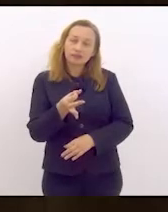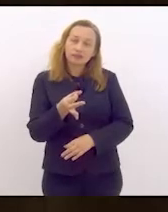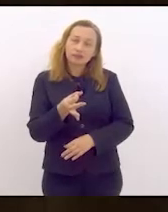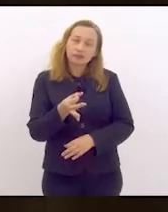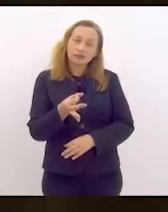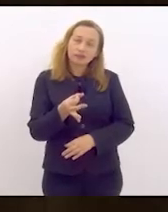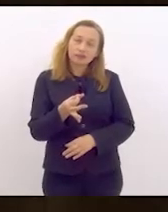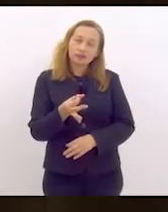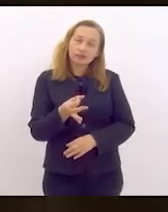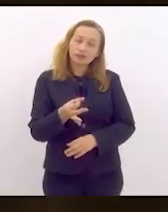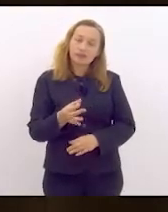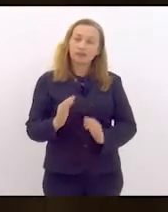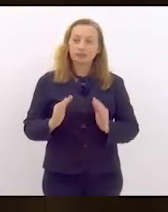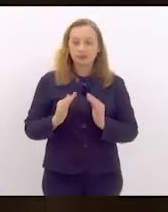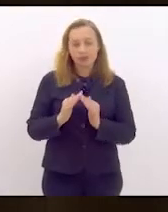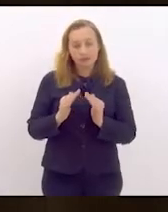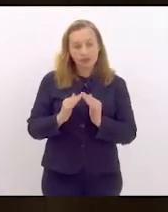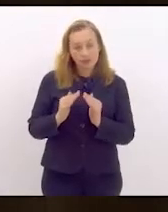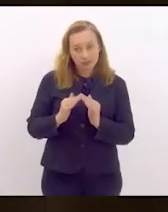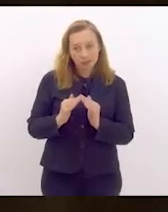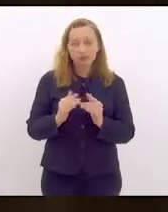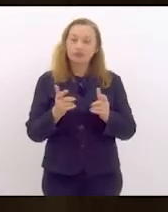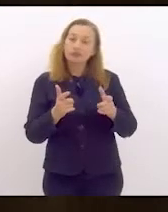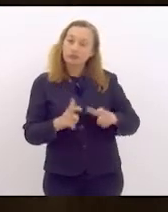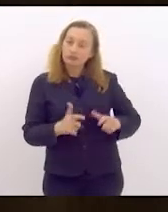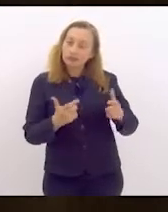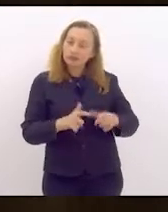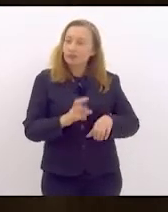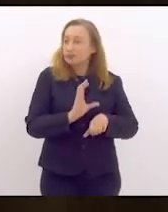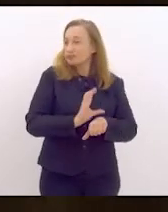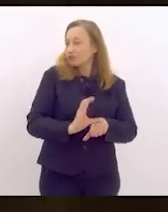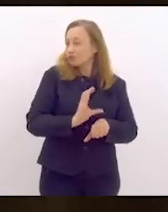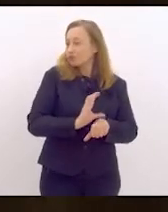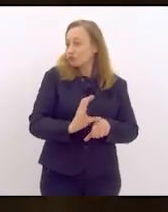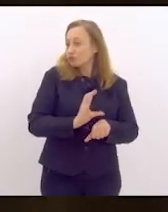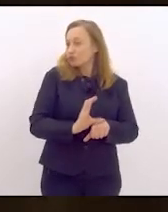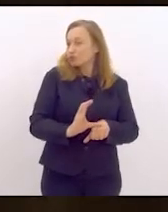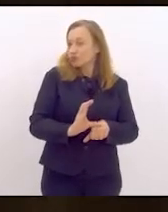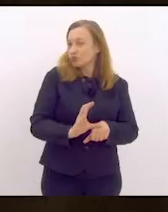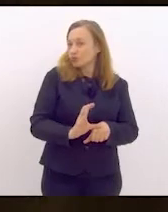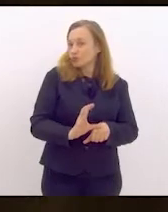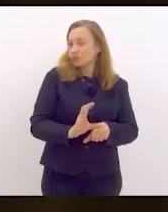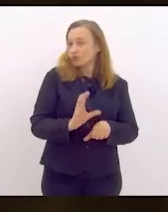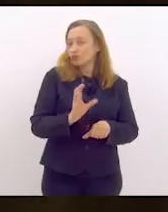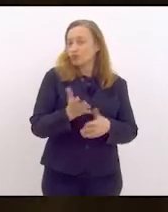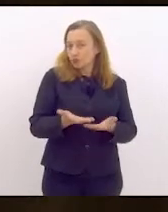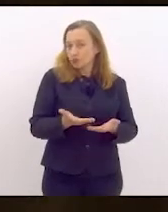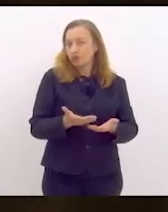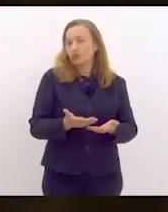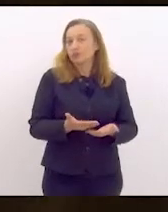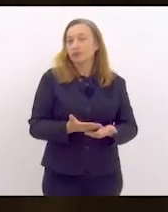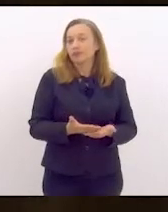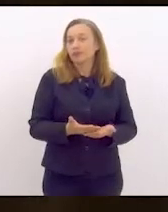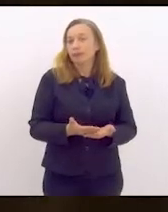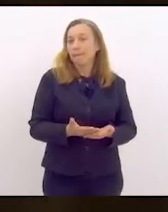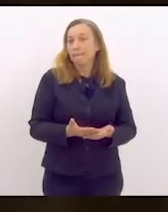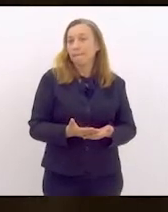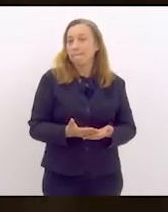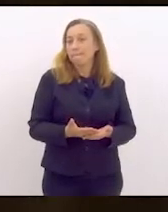de residência, estágio, um curso de pós, entendeu?